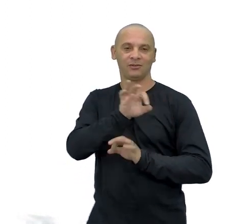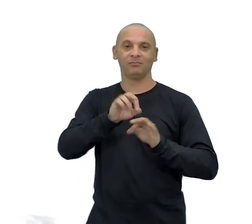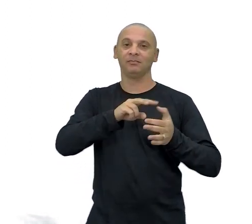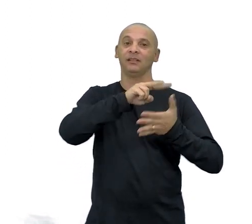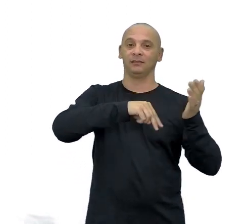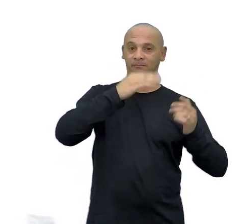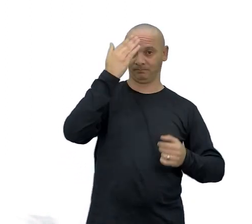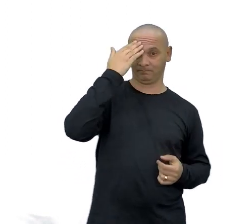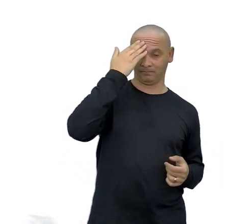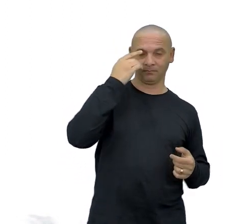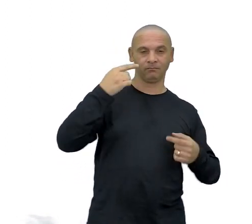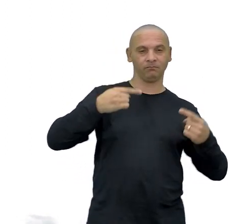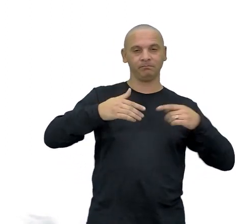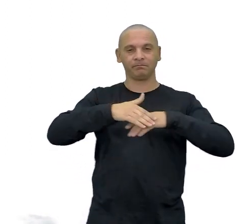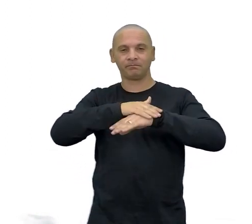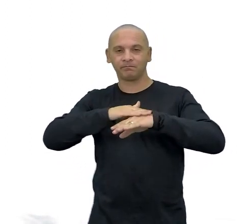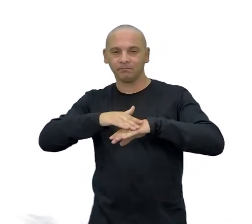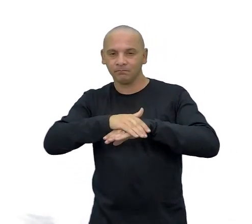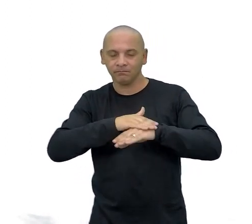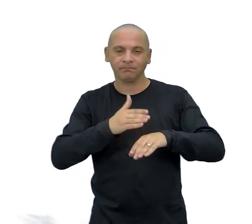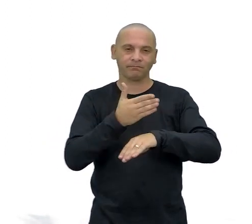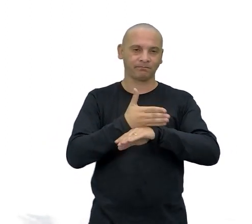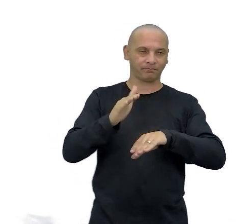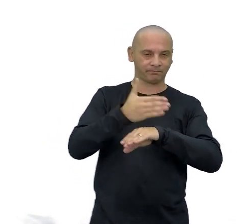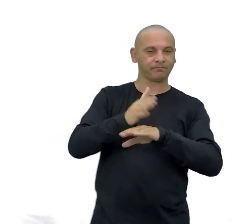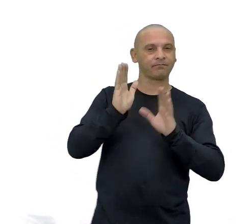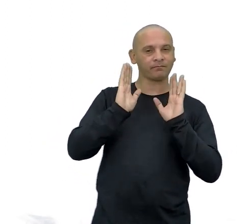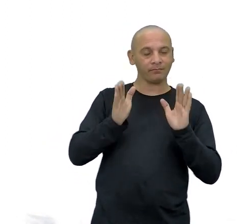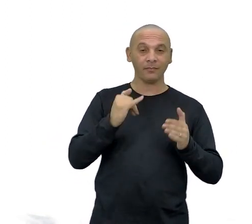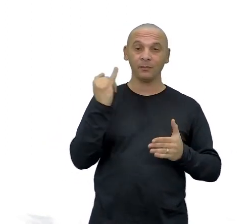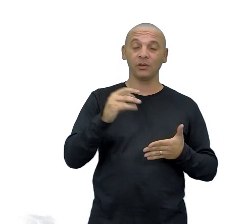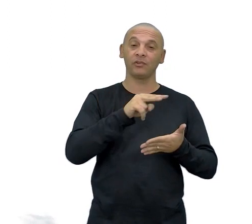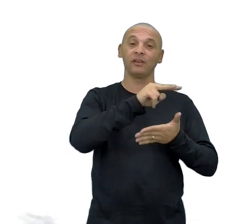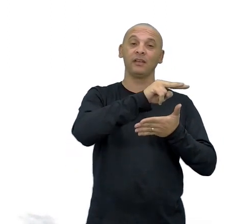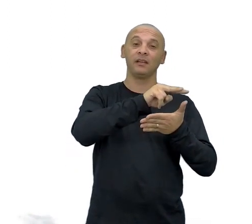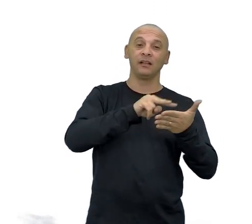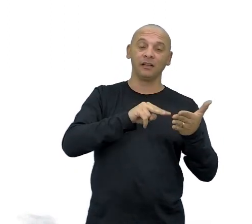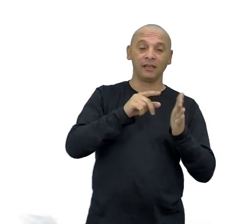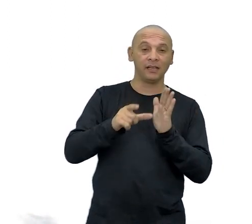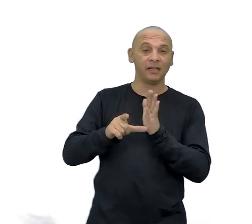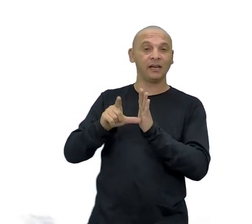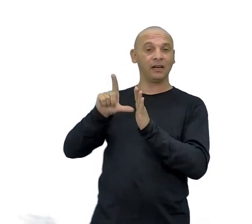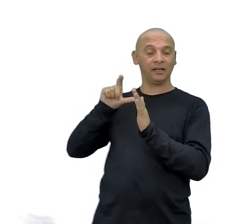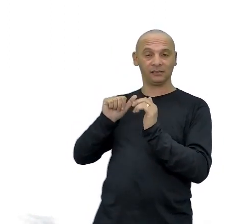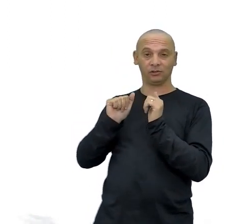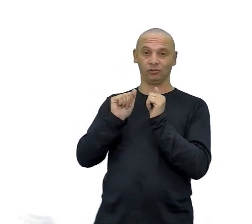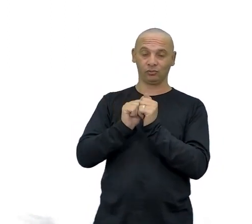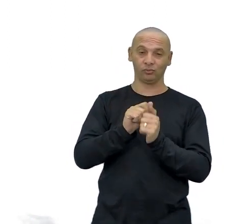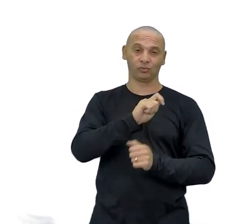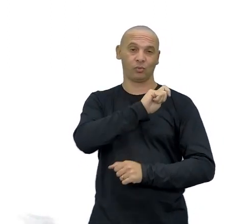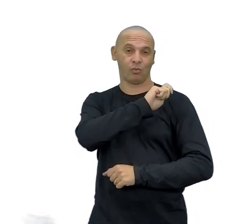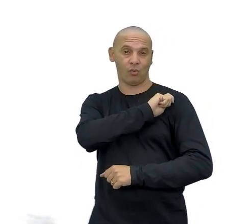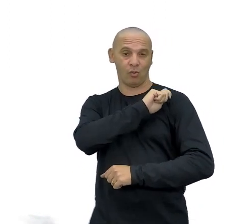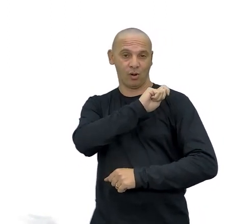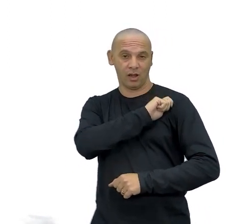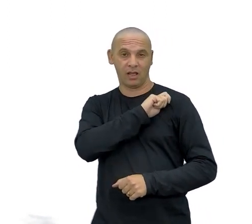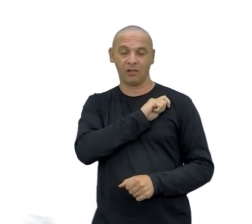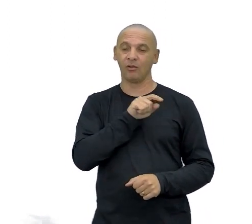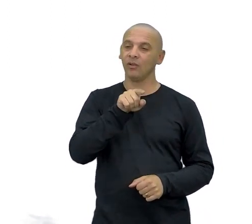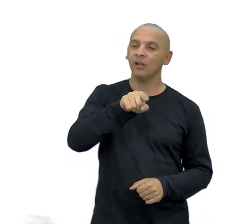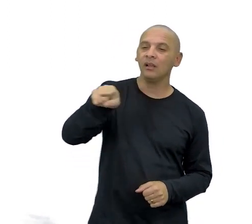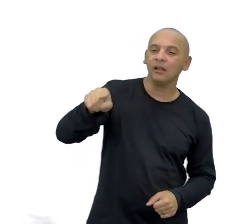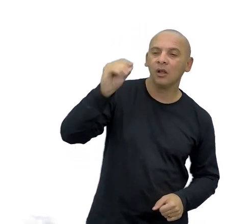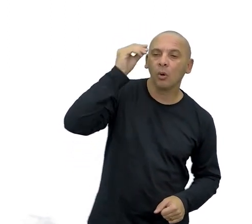como sempre nós discutimos nas nossas formações, fazer a leitura prévia, levantamento, antes da leitura, levantamento de